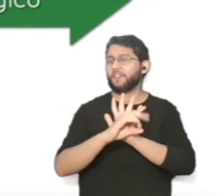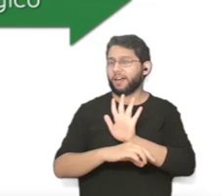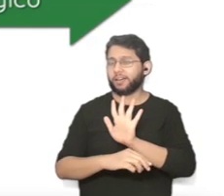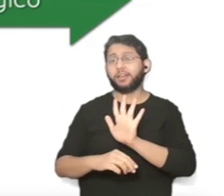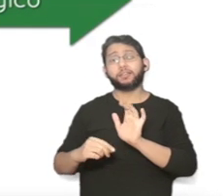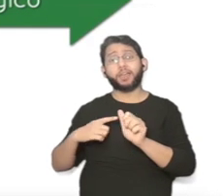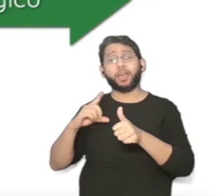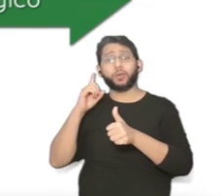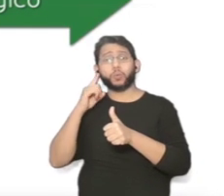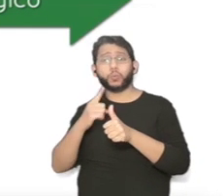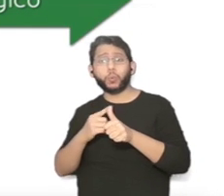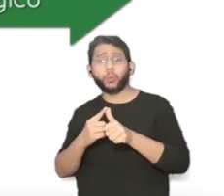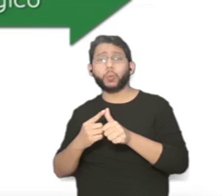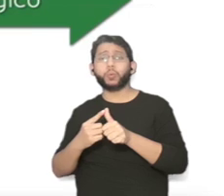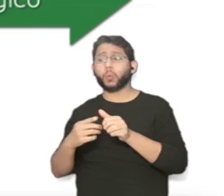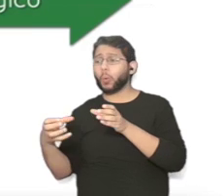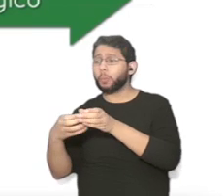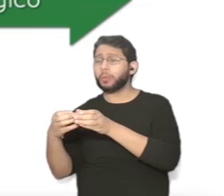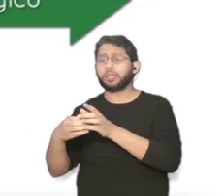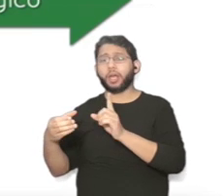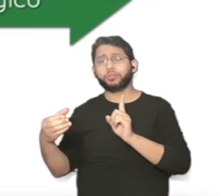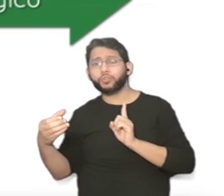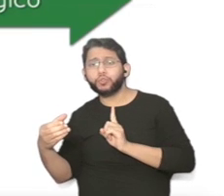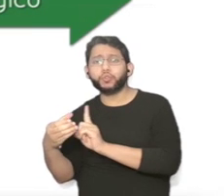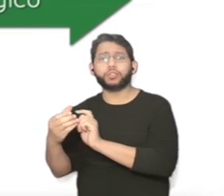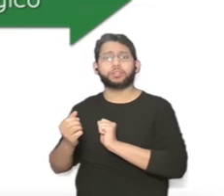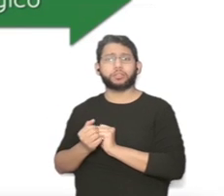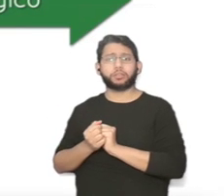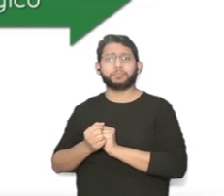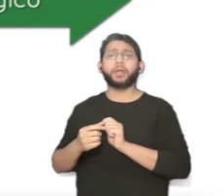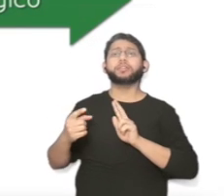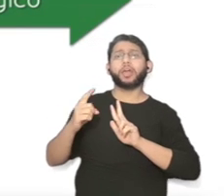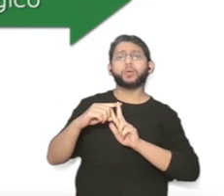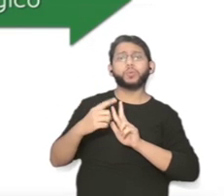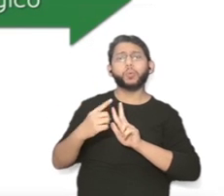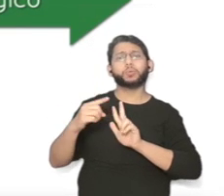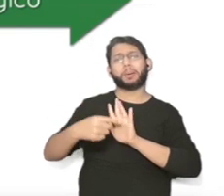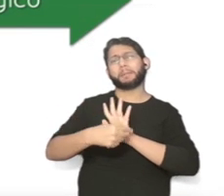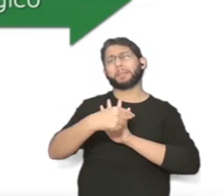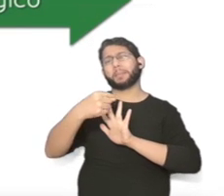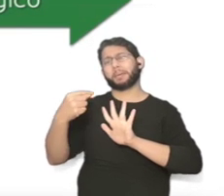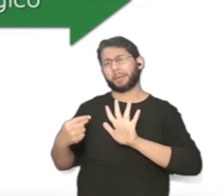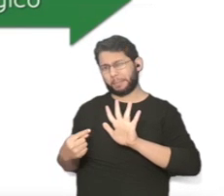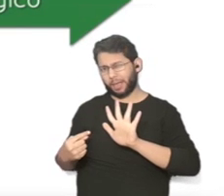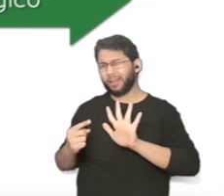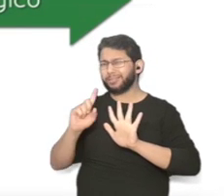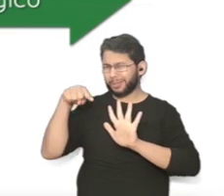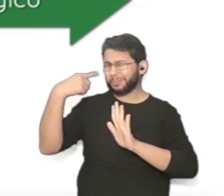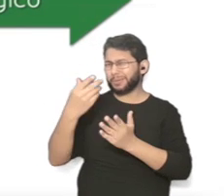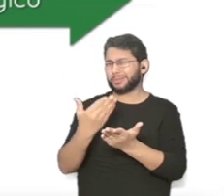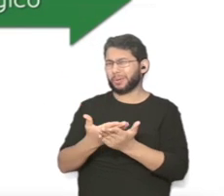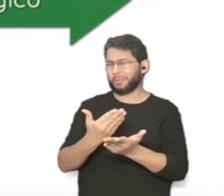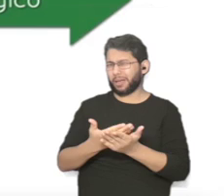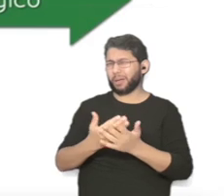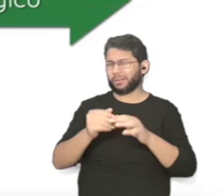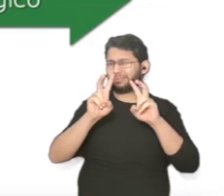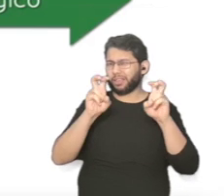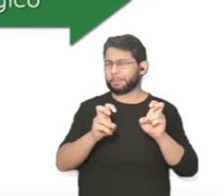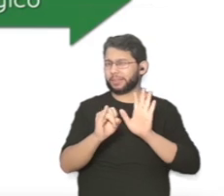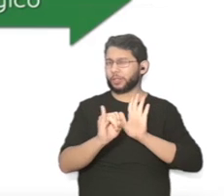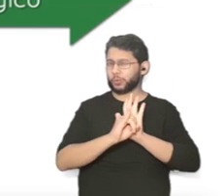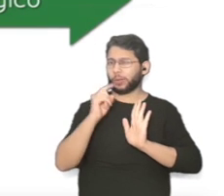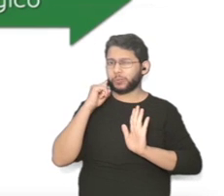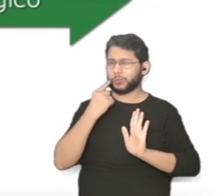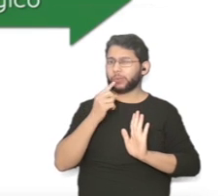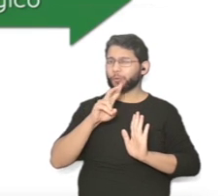ele tem um processo de identificação com uma comunidade, mas que os surdos vivem as suas identidades de formas diferentes. Eu vou discutir isso numa aula